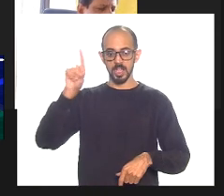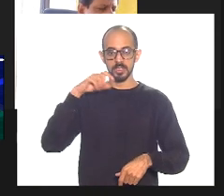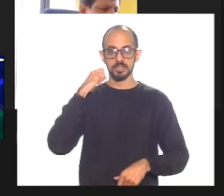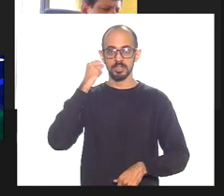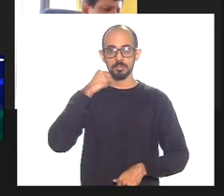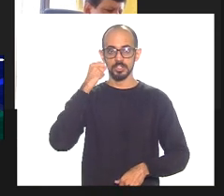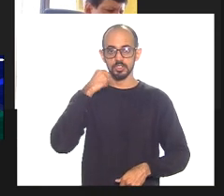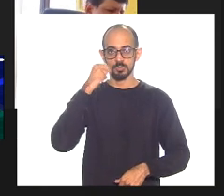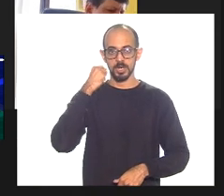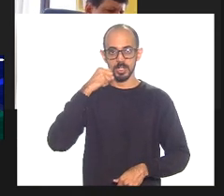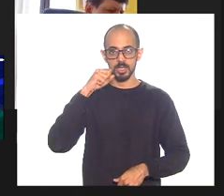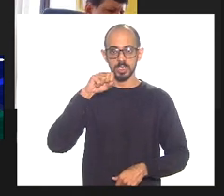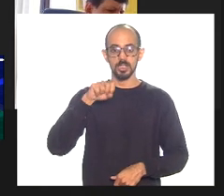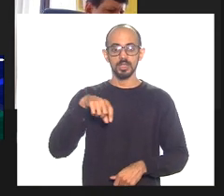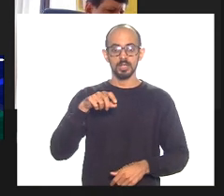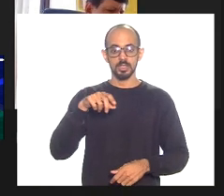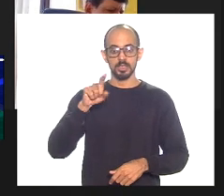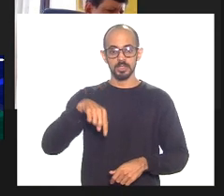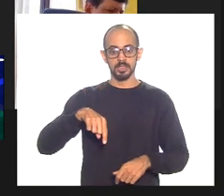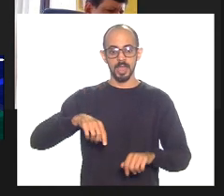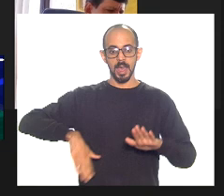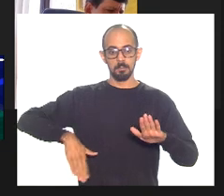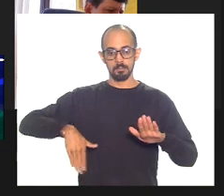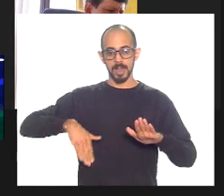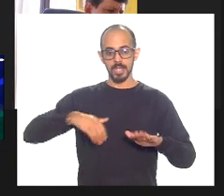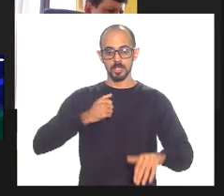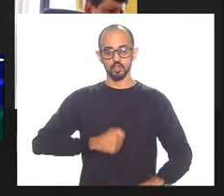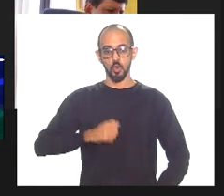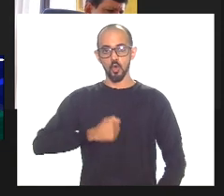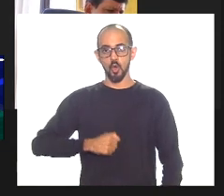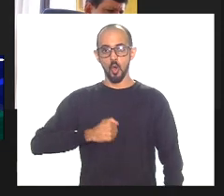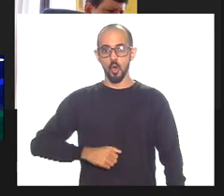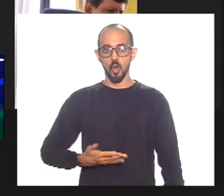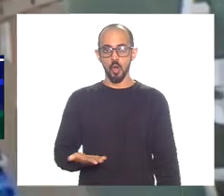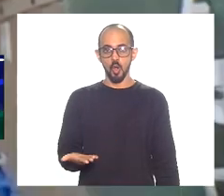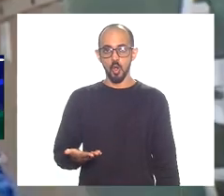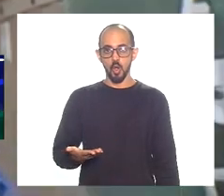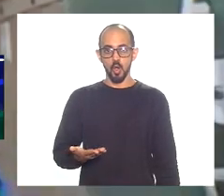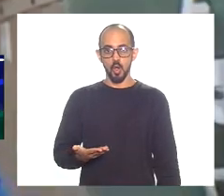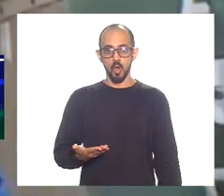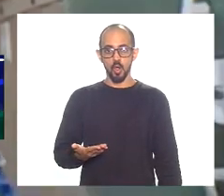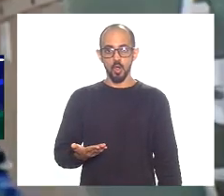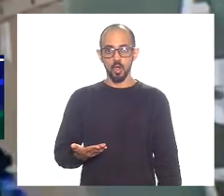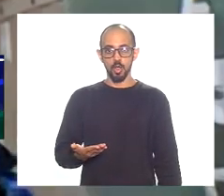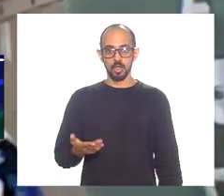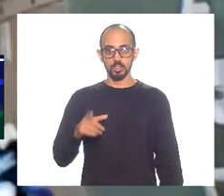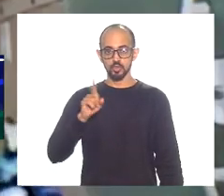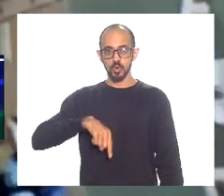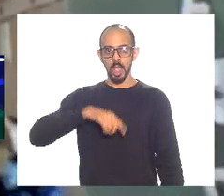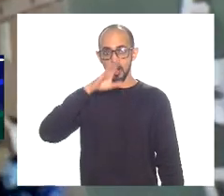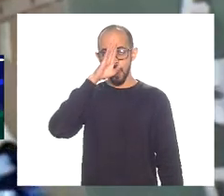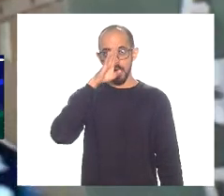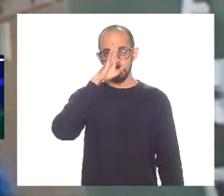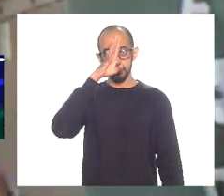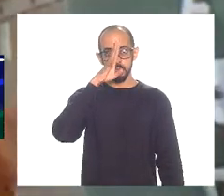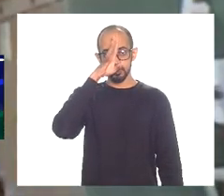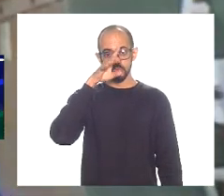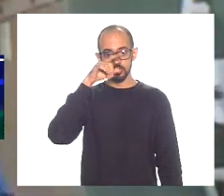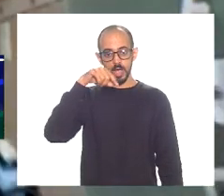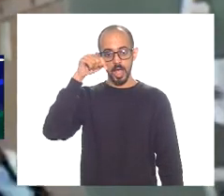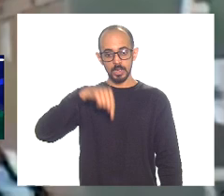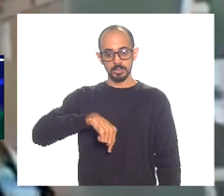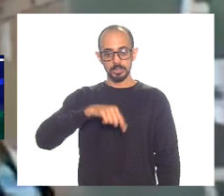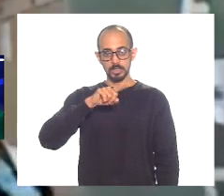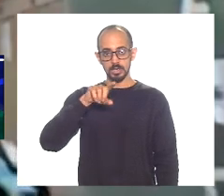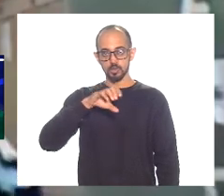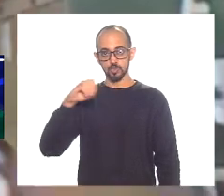toda, que é a Praia de Cocô. Tratar a privatização da SEDAI, isso é um absurdo. Eu vivencio isso aqui na região da Zona Oeste. As pessoas pagam água